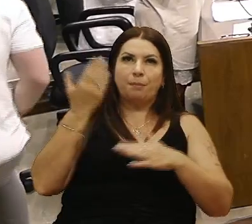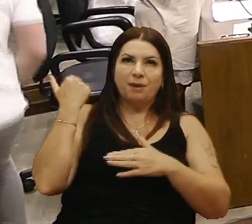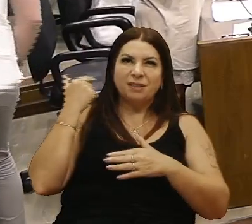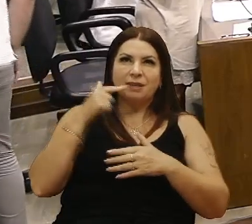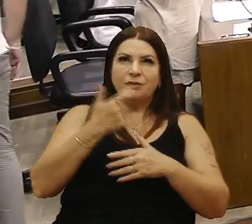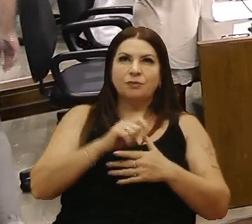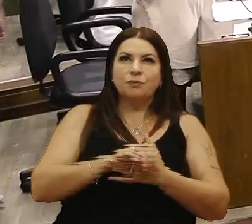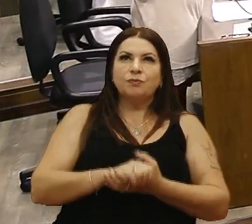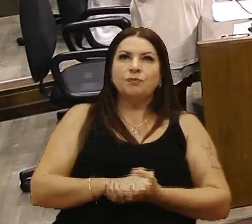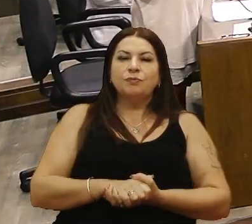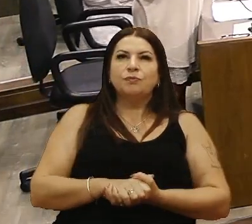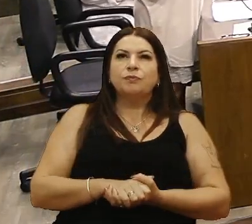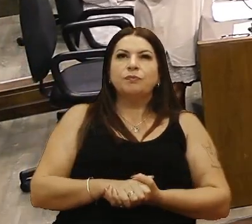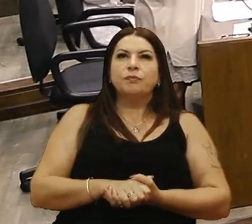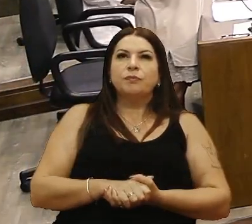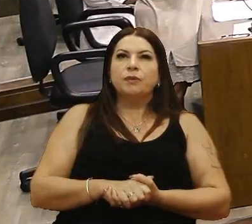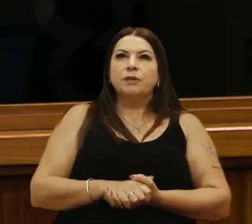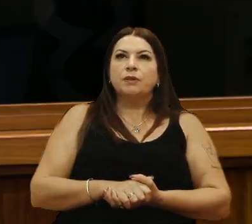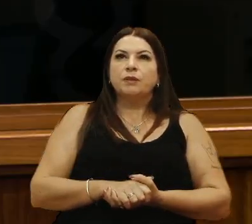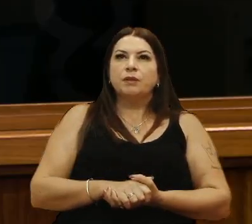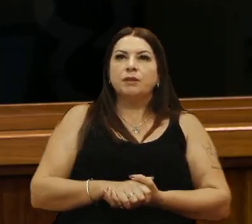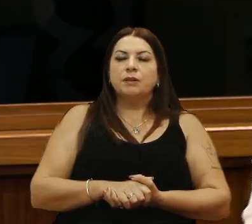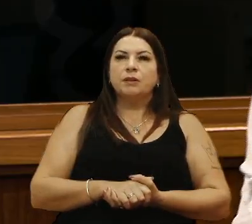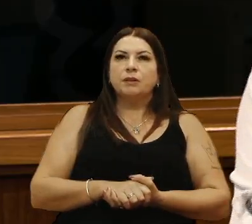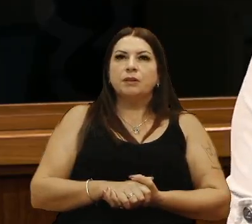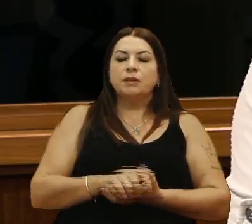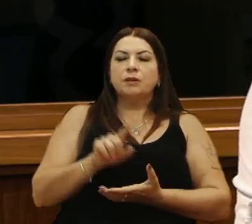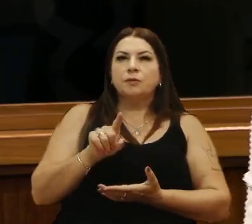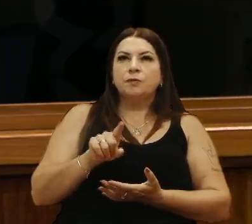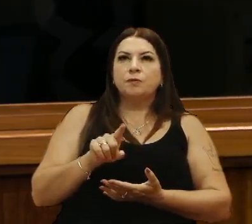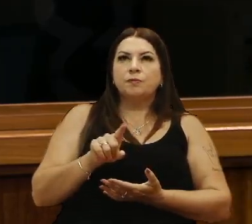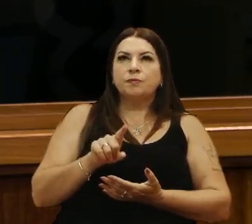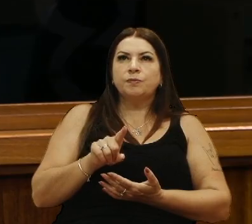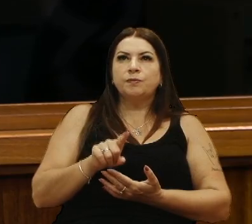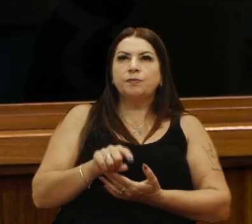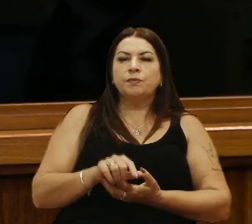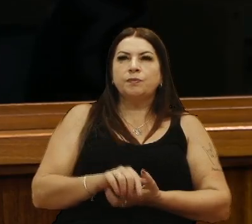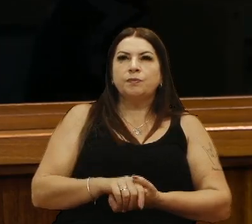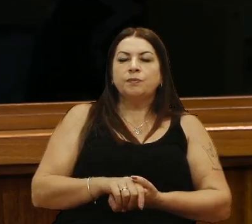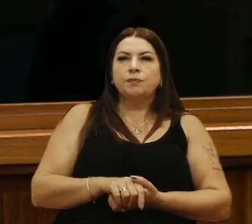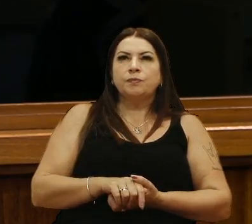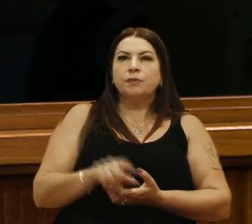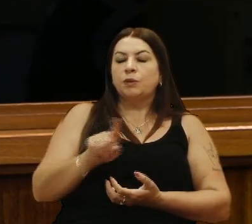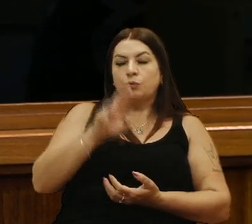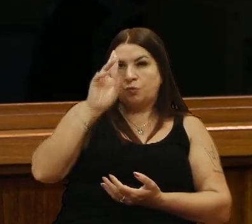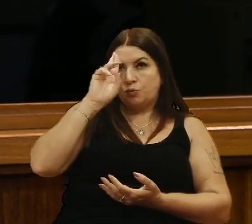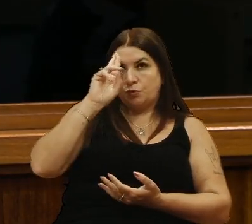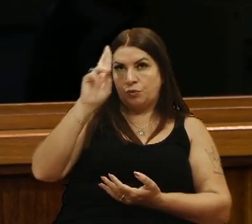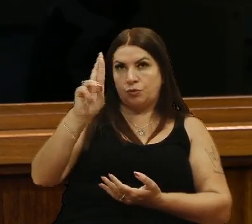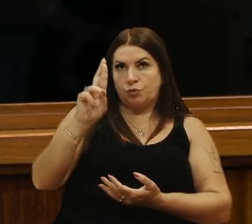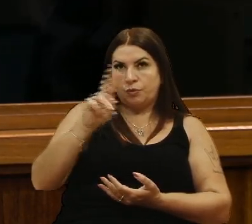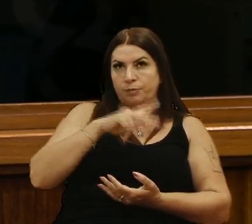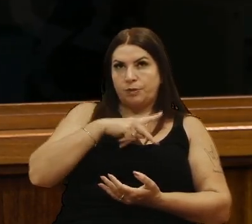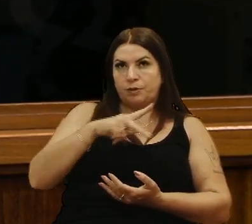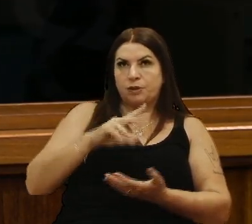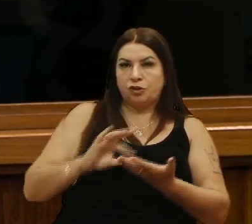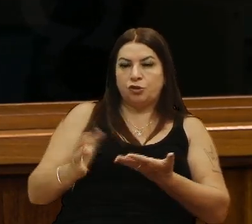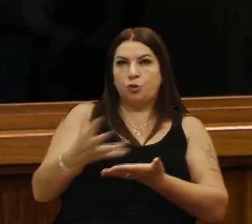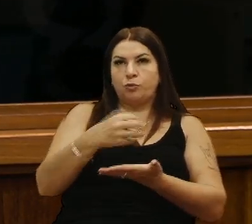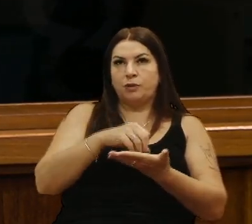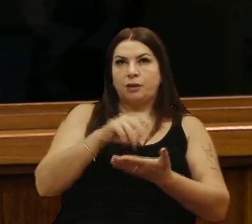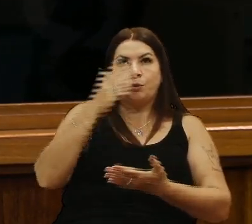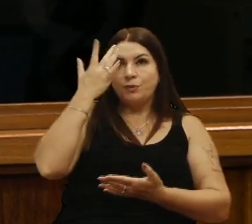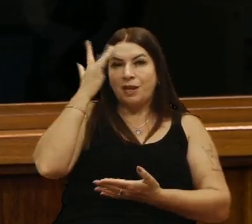passada, se eu não me engano, não só o diretor, presidente da Codeca,